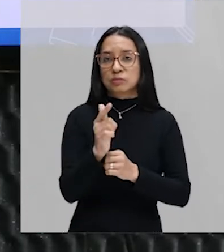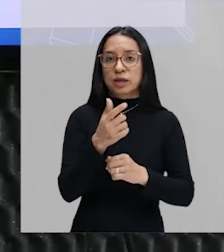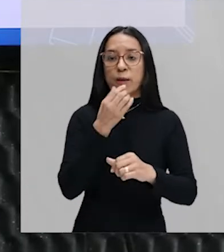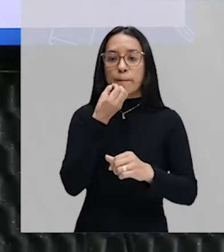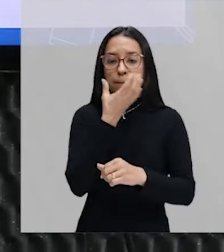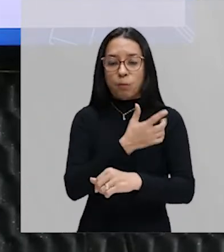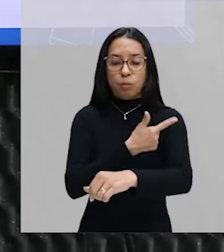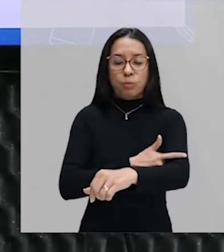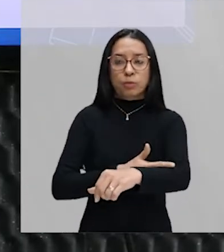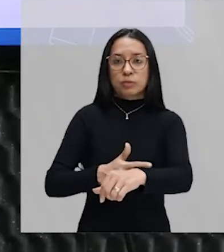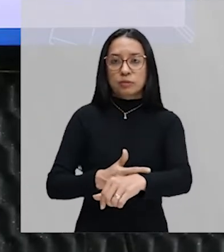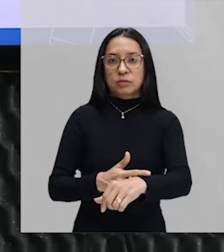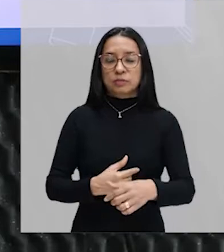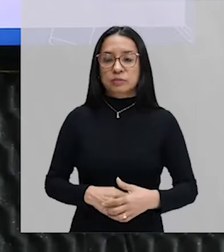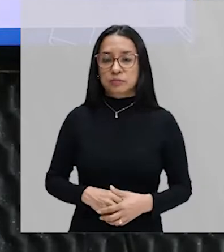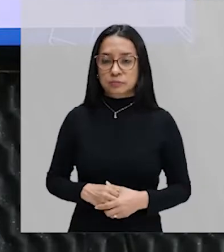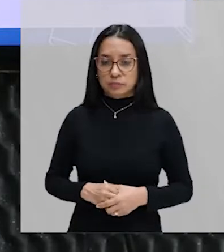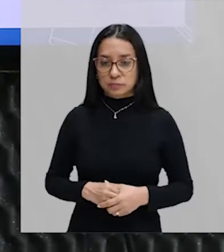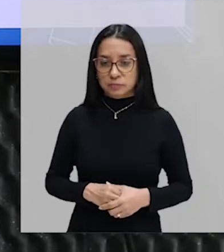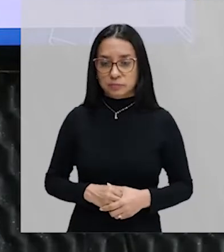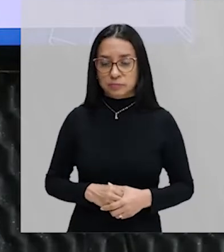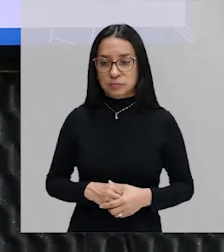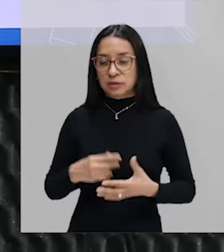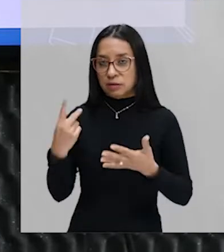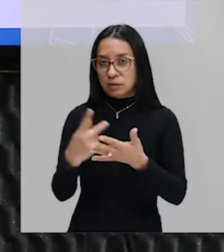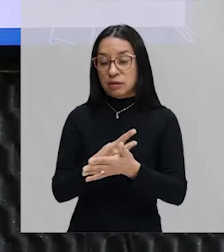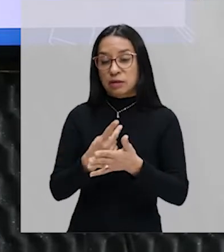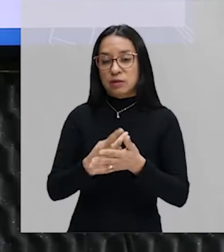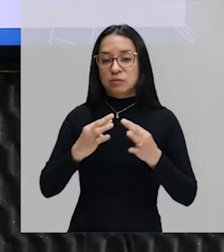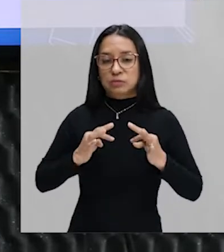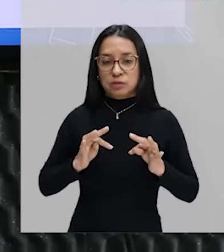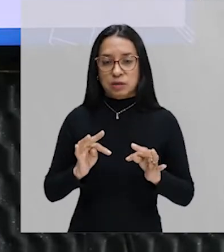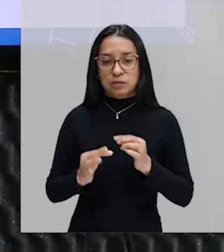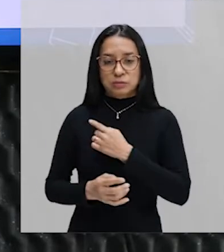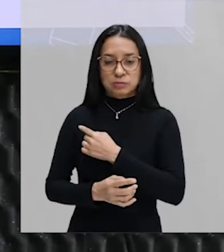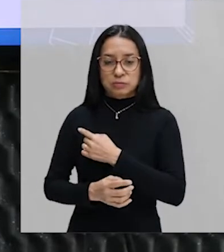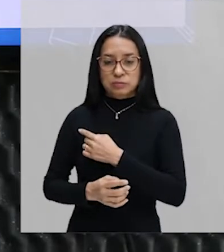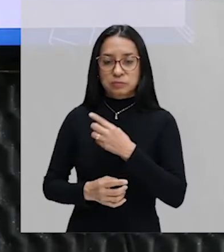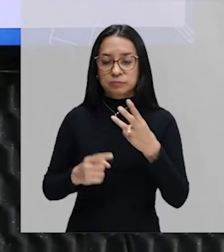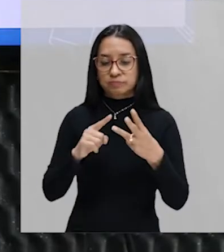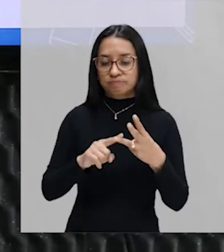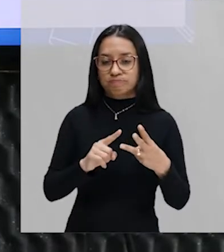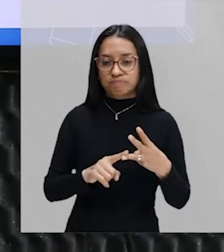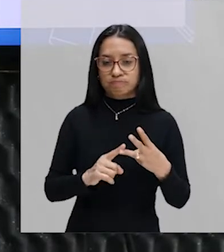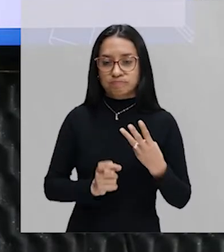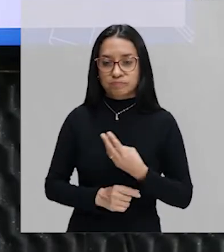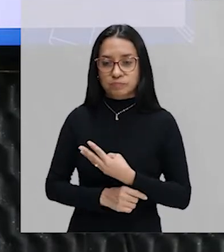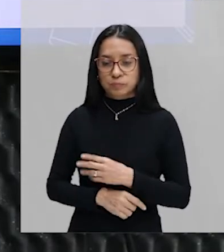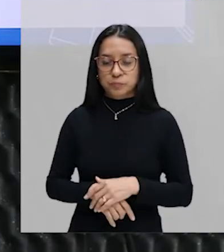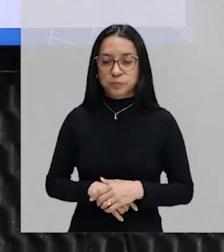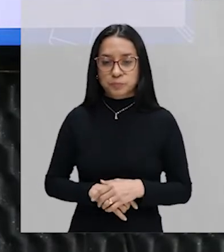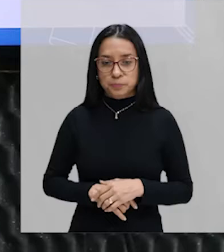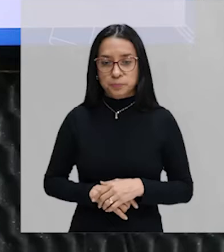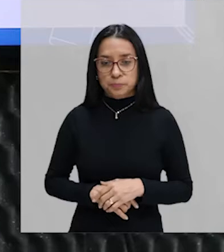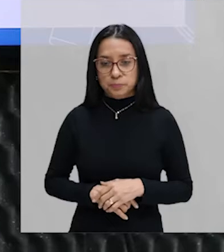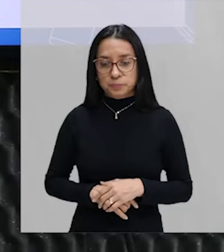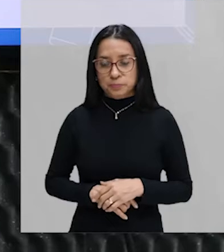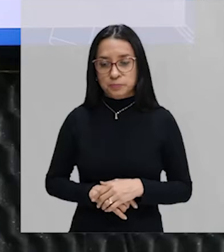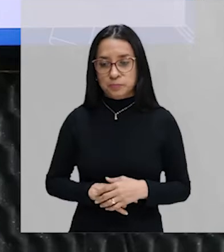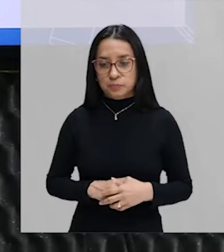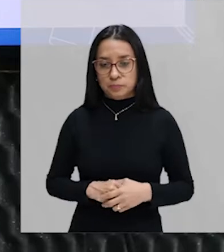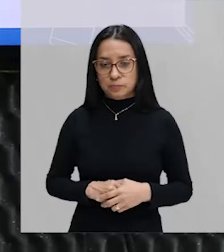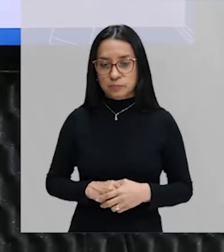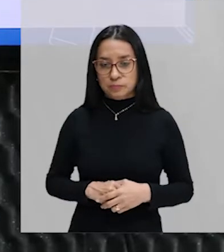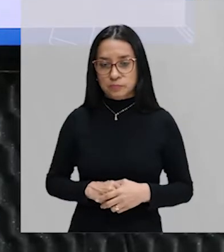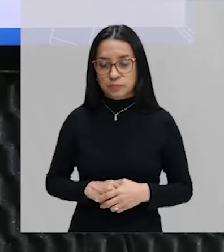comportamento. Geralmente essas são as faltas técnicas. E a falta antidesportiva? é uma falta pessoal grave cometida por